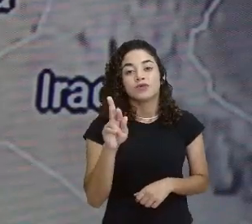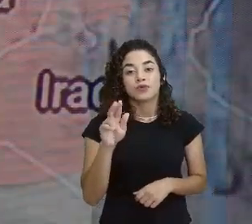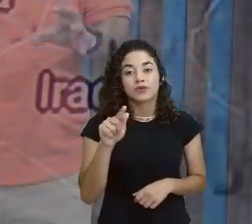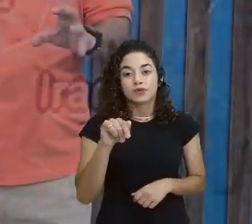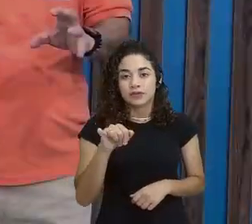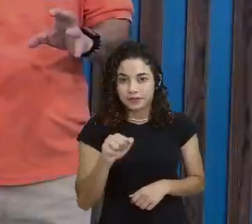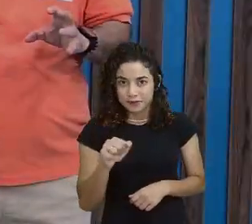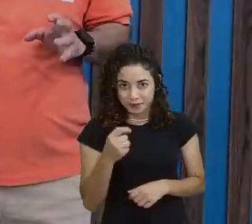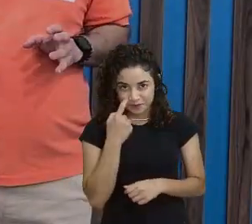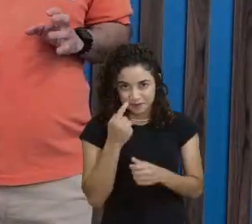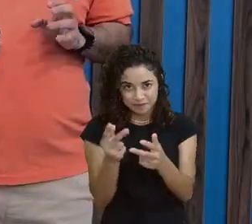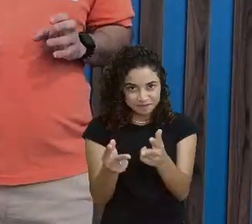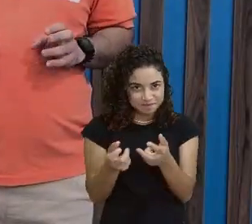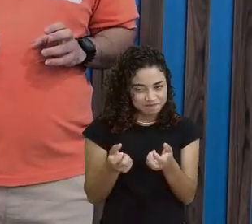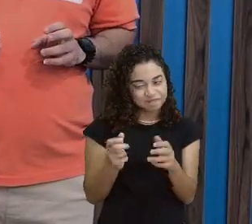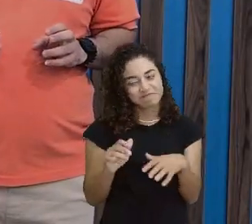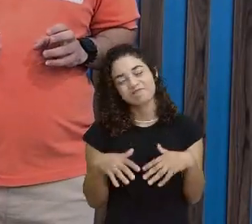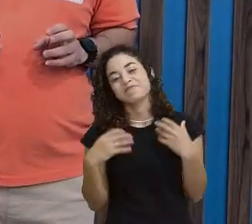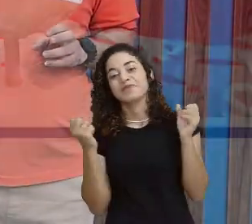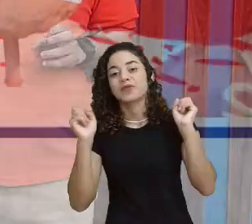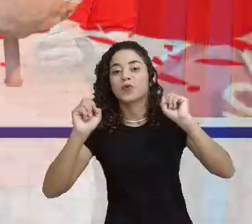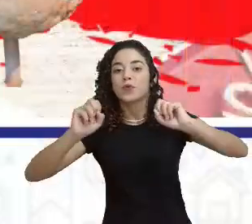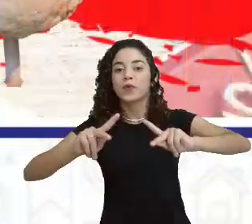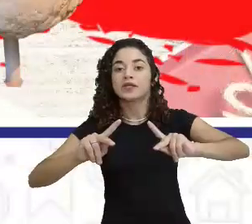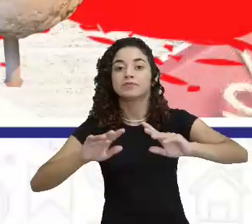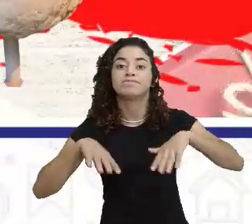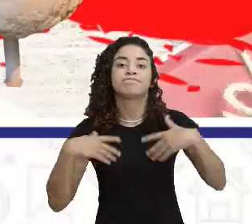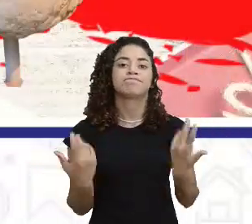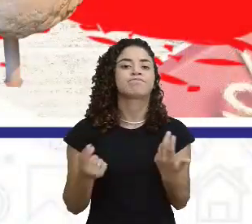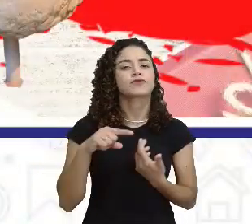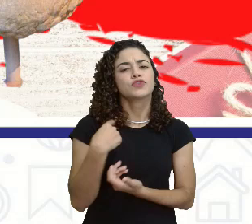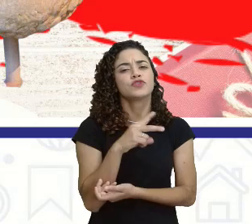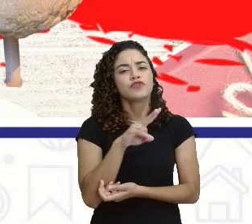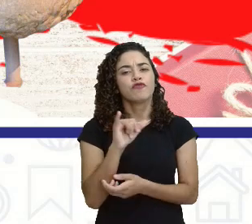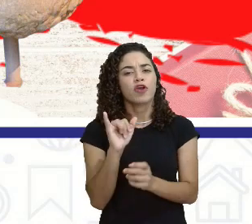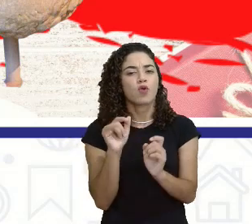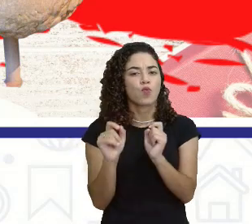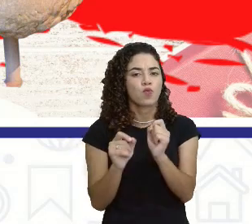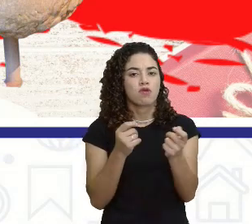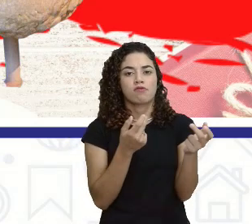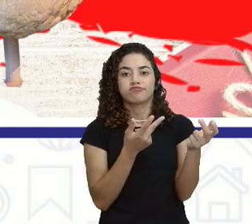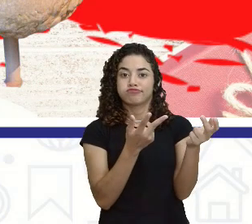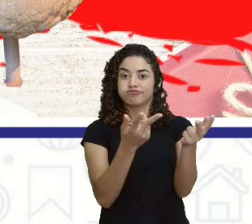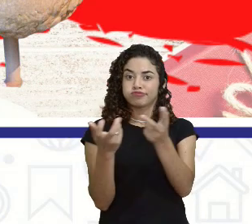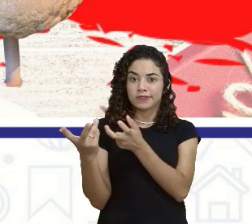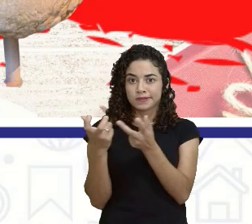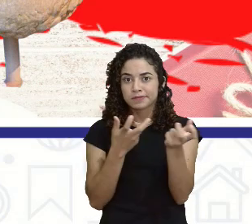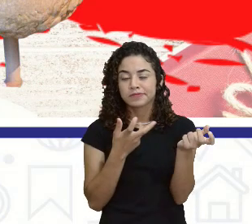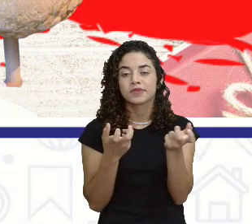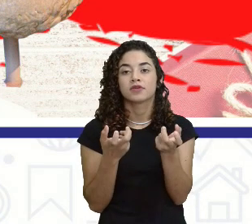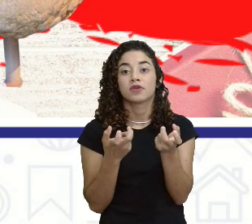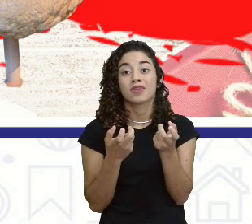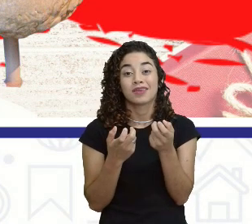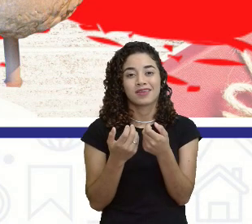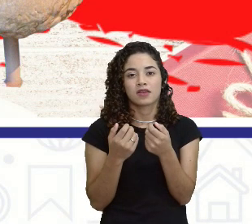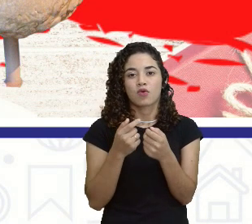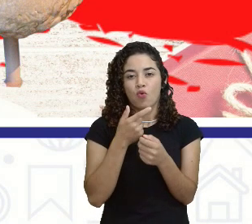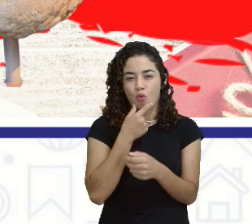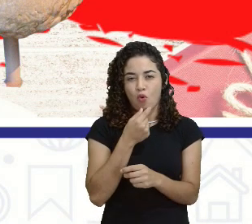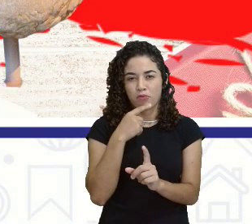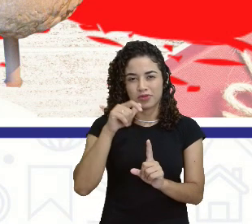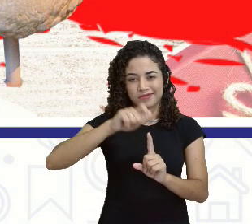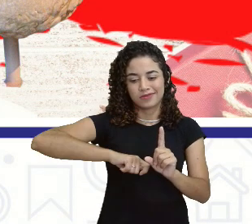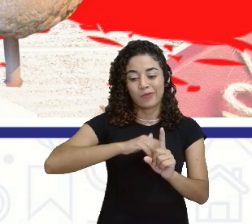surgido aí, ok? Então, ó, o que a gente vai observar é que após a sua morte ele terminou